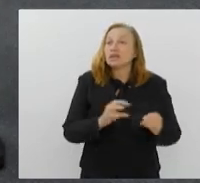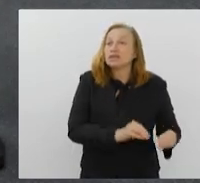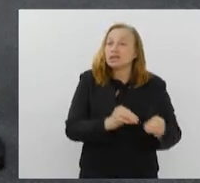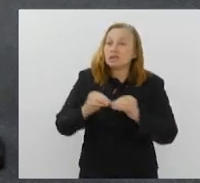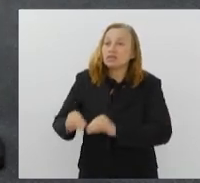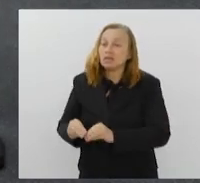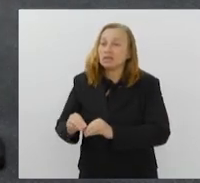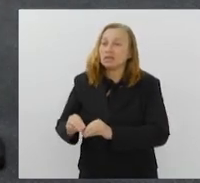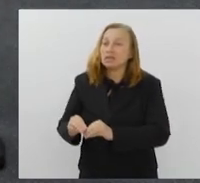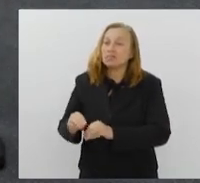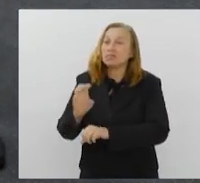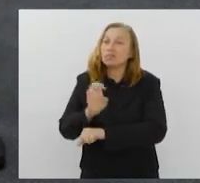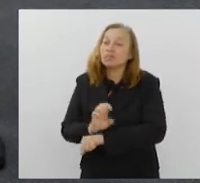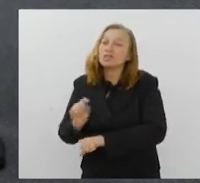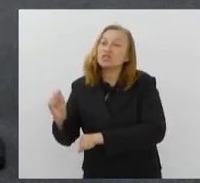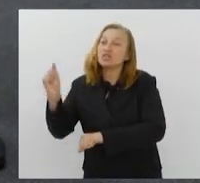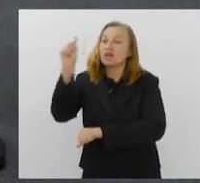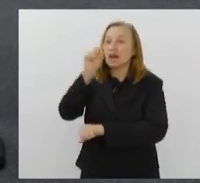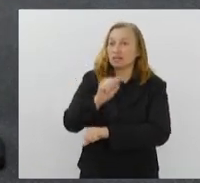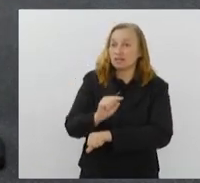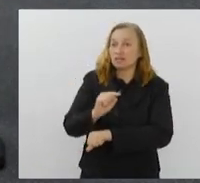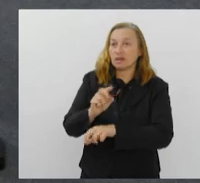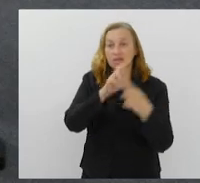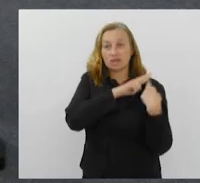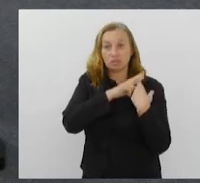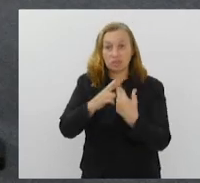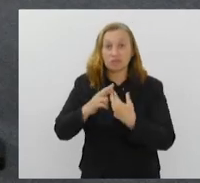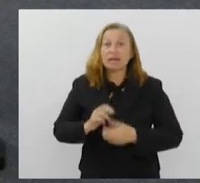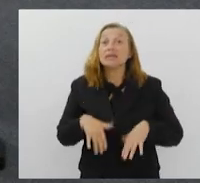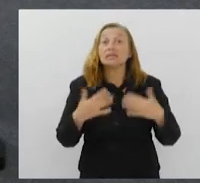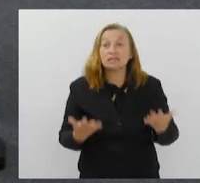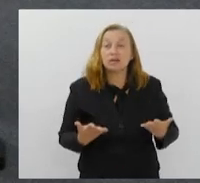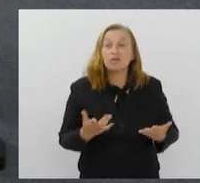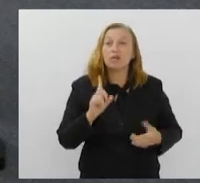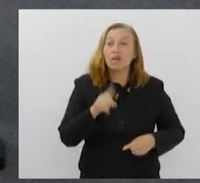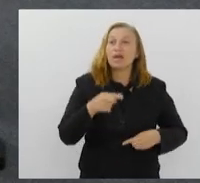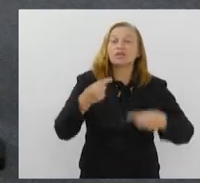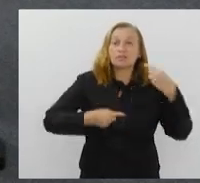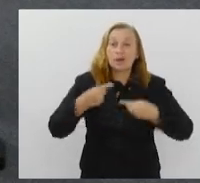os estados dessa responsabilidade. Então,